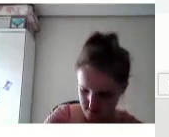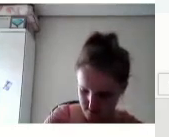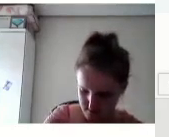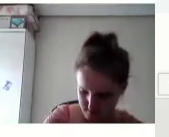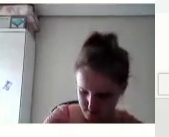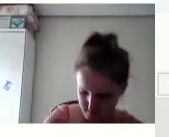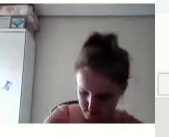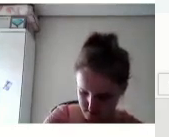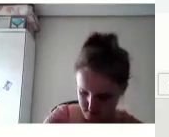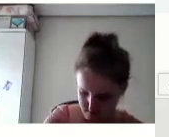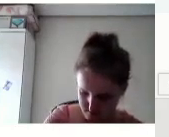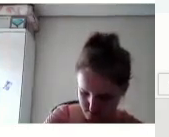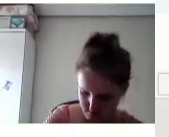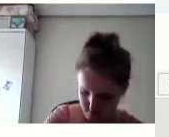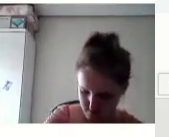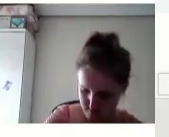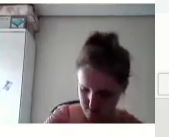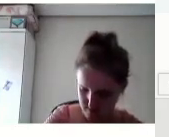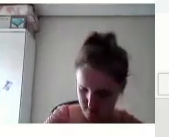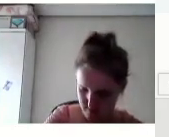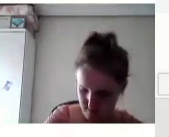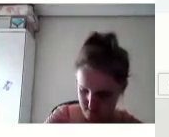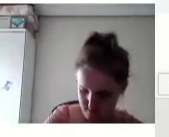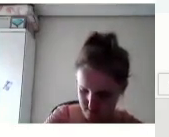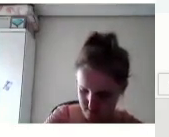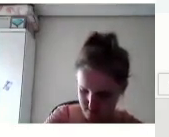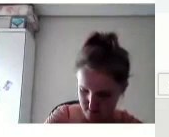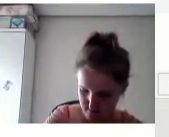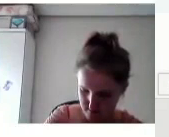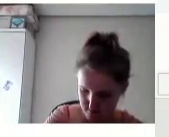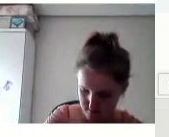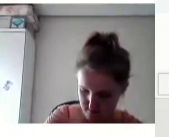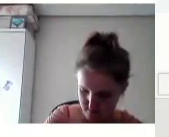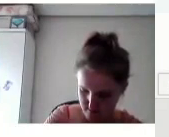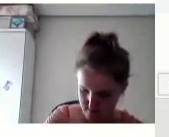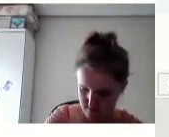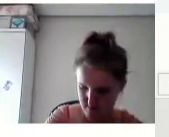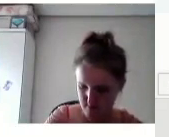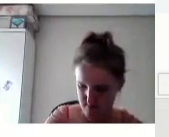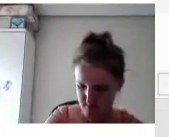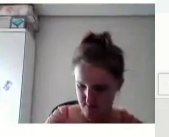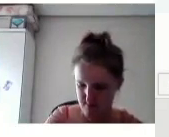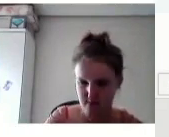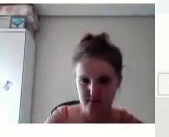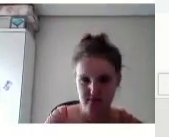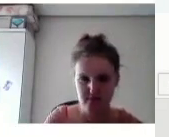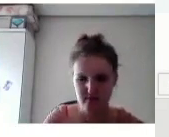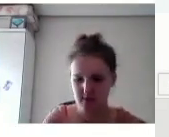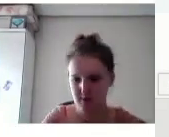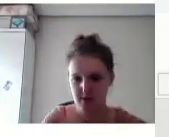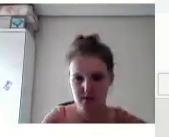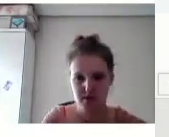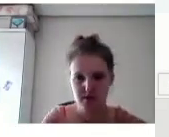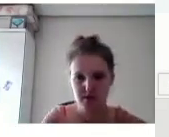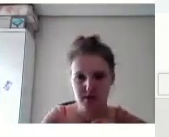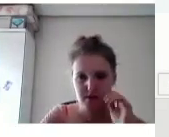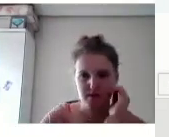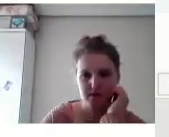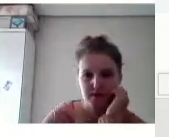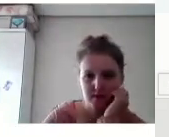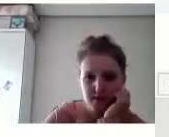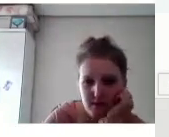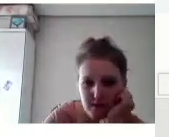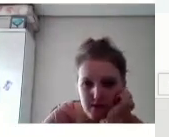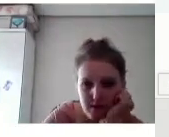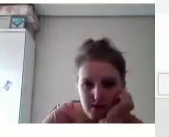né? Então se eu tiver vários campos, né, eu vou denotar aqui por φj, né? Para cada campo individual, para cada